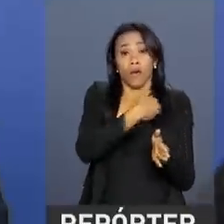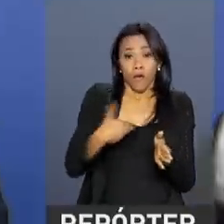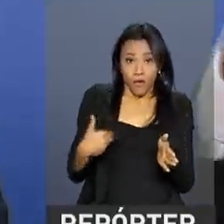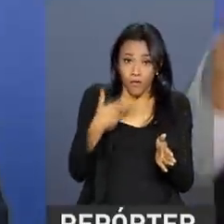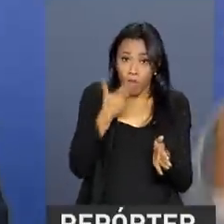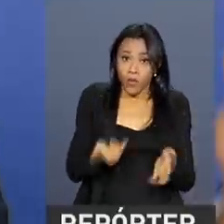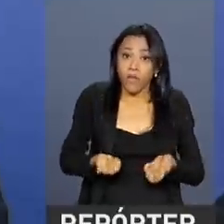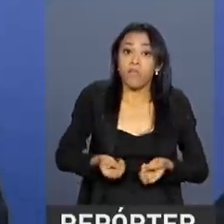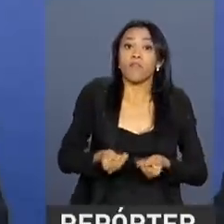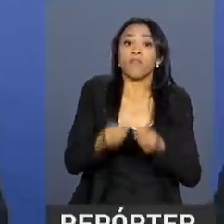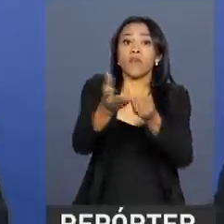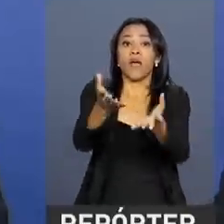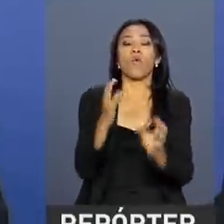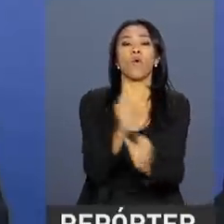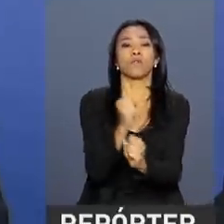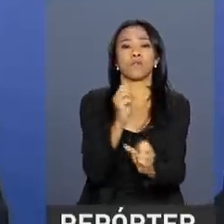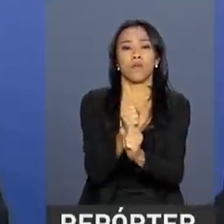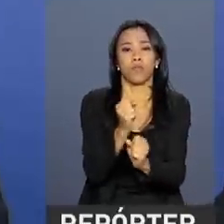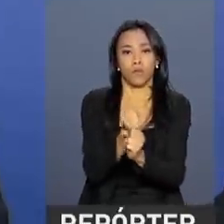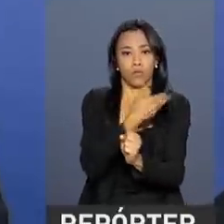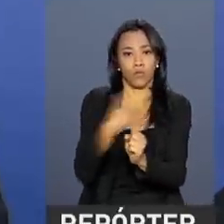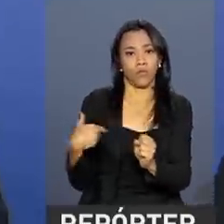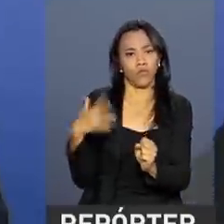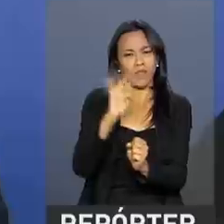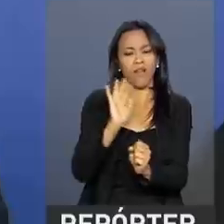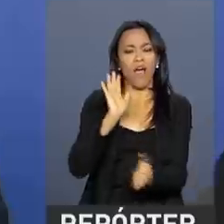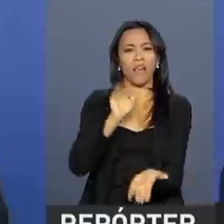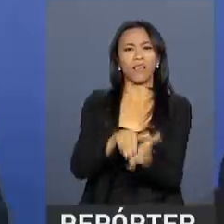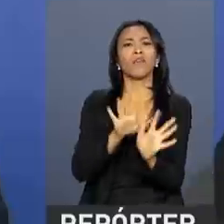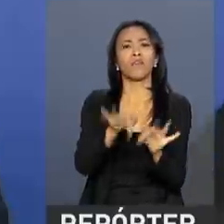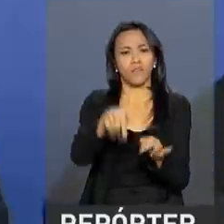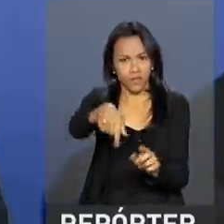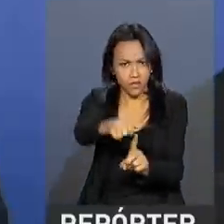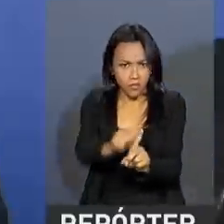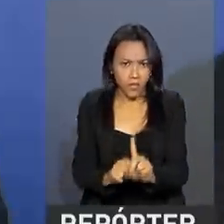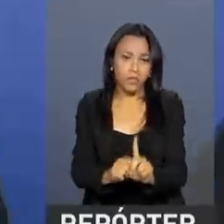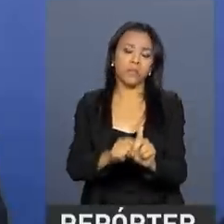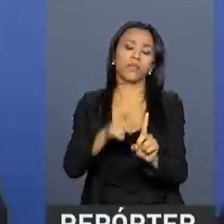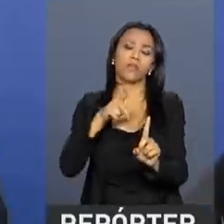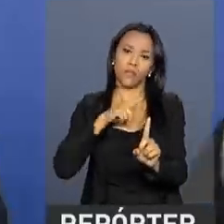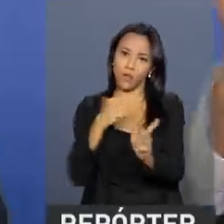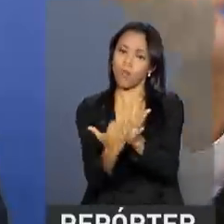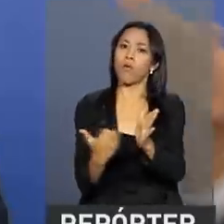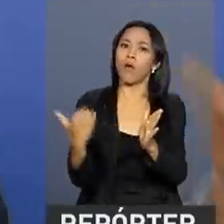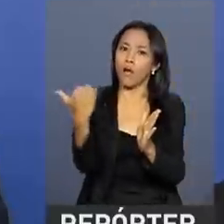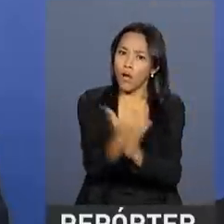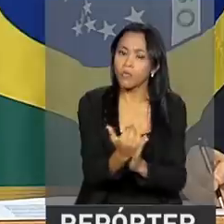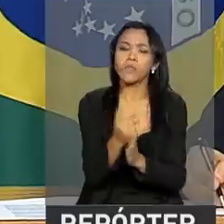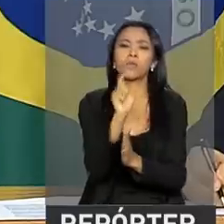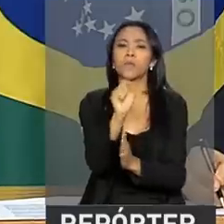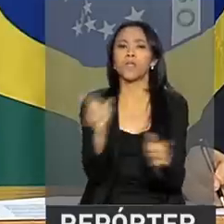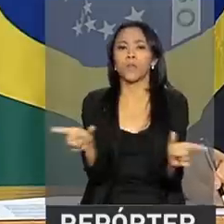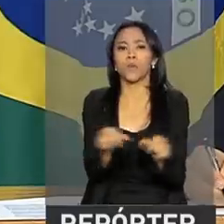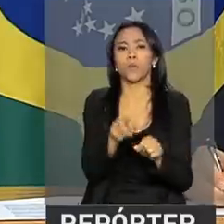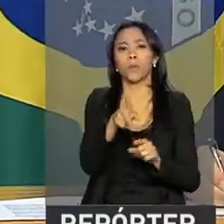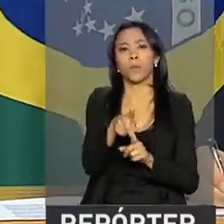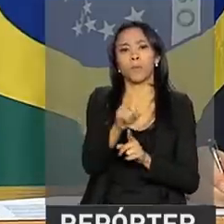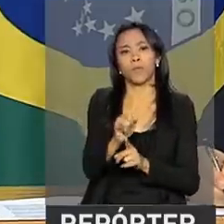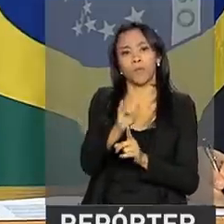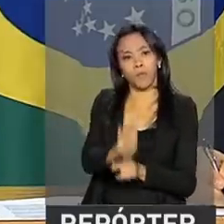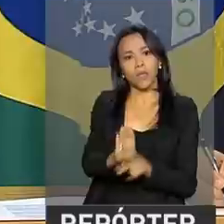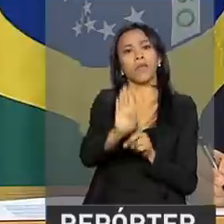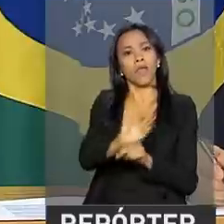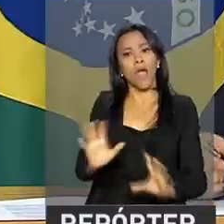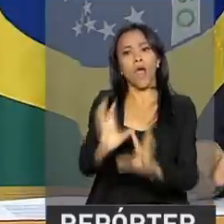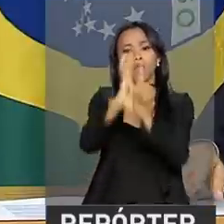da união para o ano que vem até o fim deste mês o ministro prevê uma alta do produto interno bruto o pib que é